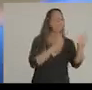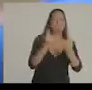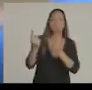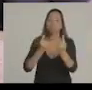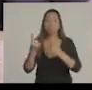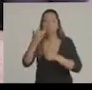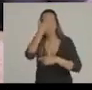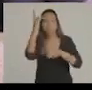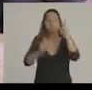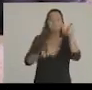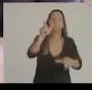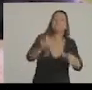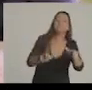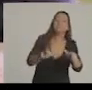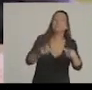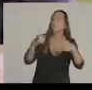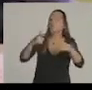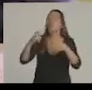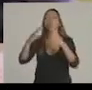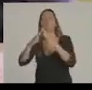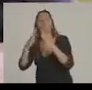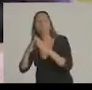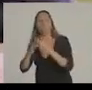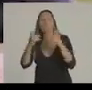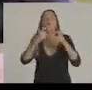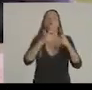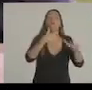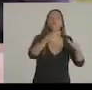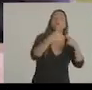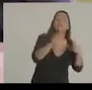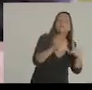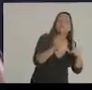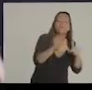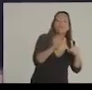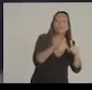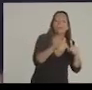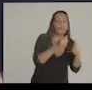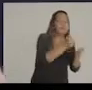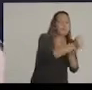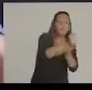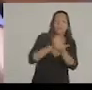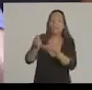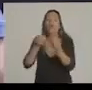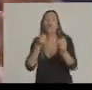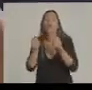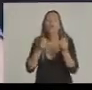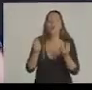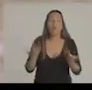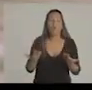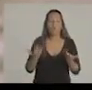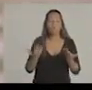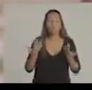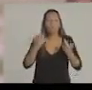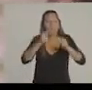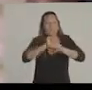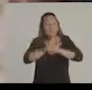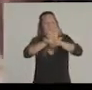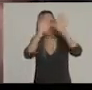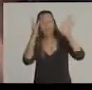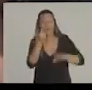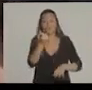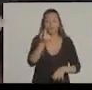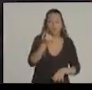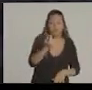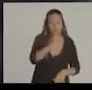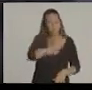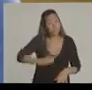seja mais rápido. E tem que pensar também nessa questão da mobilidade das pessoas, né? Aonde a pessoa mora, onde a pessoa trabalha, isso também